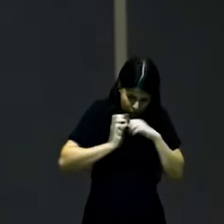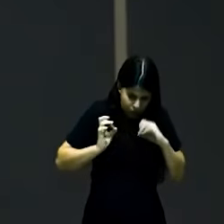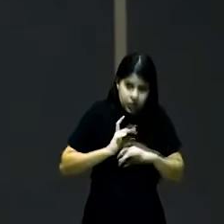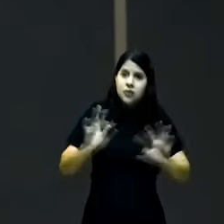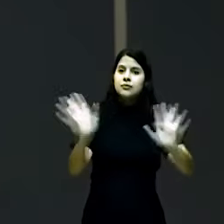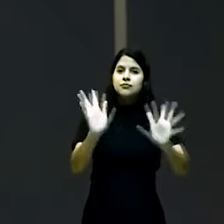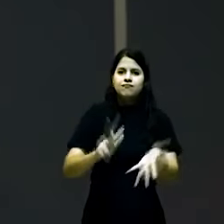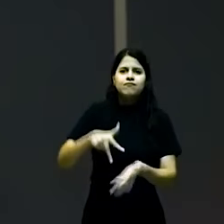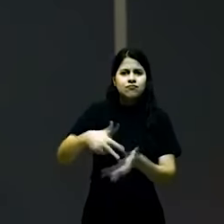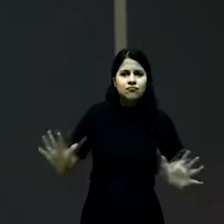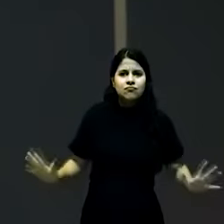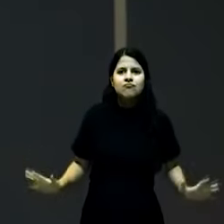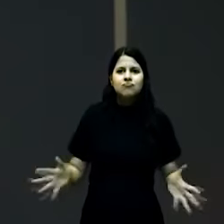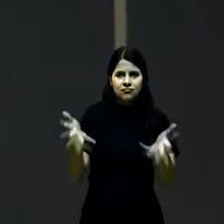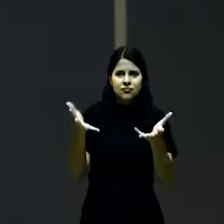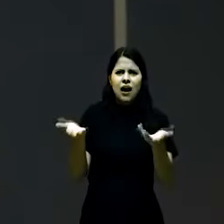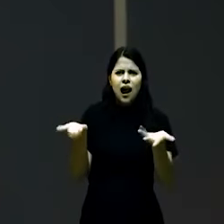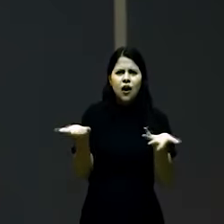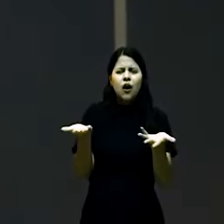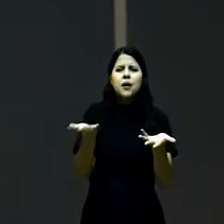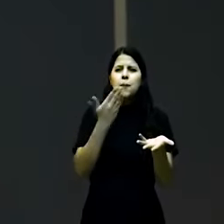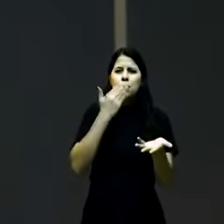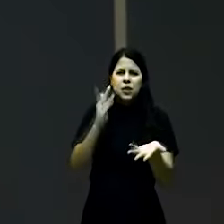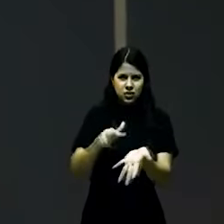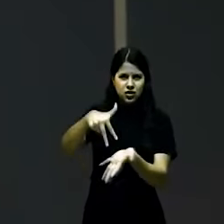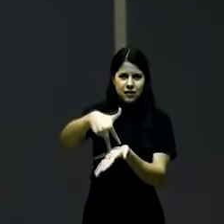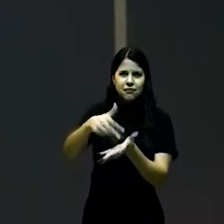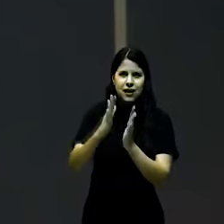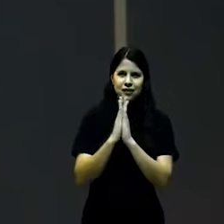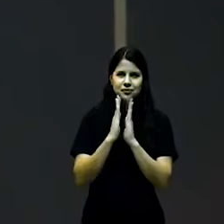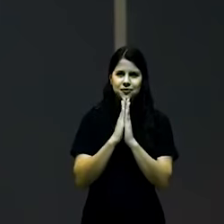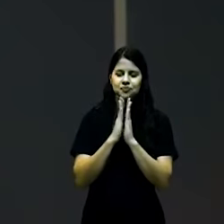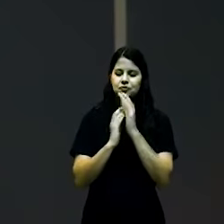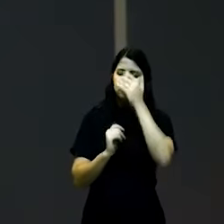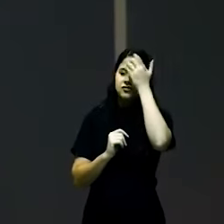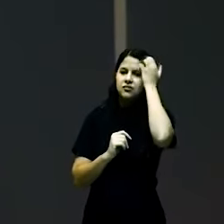Eu quero orar por você nessa noite. Te convido a ficar de pé.